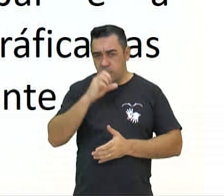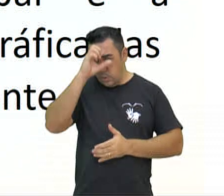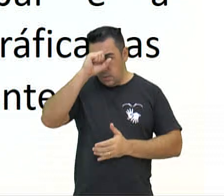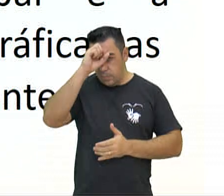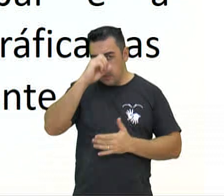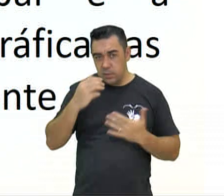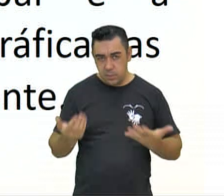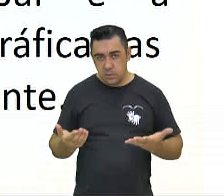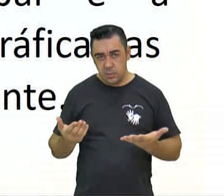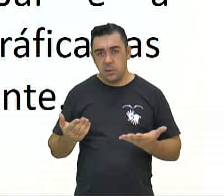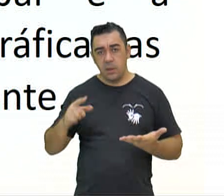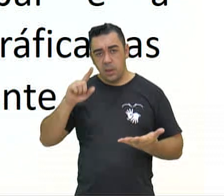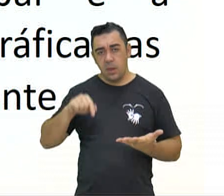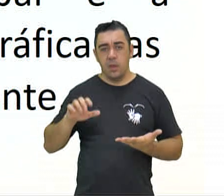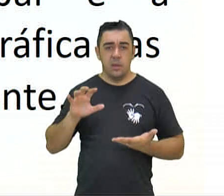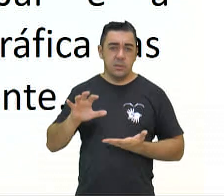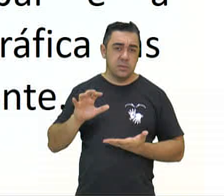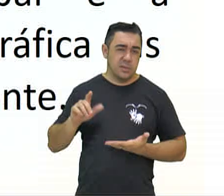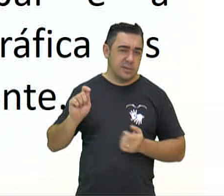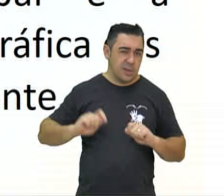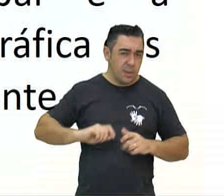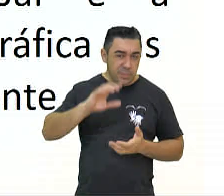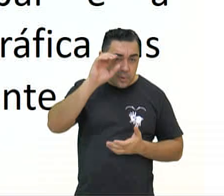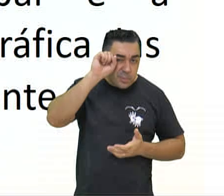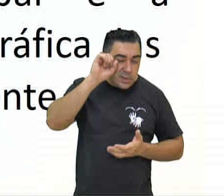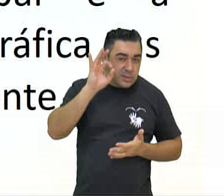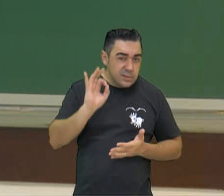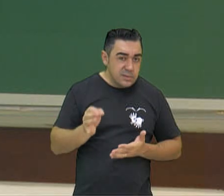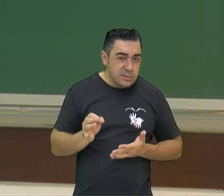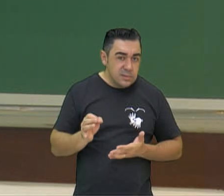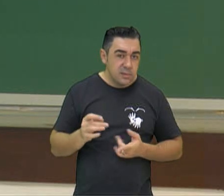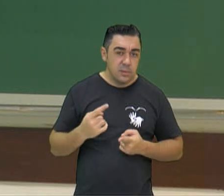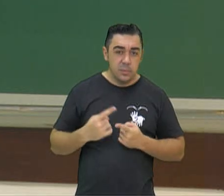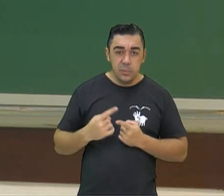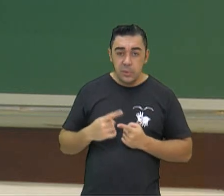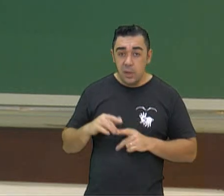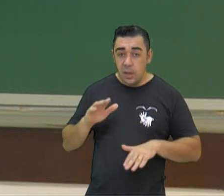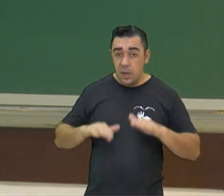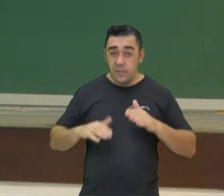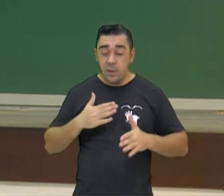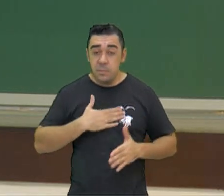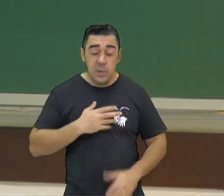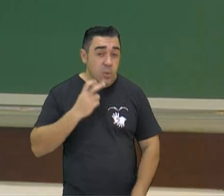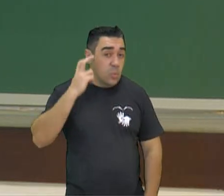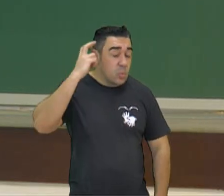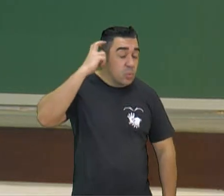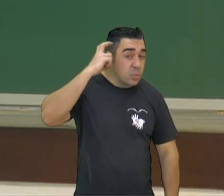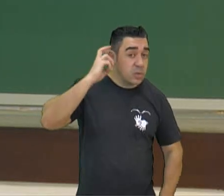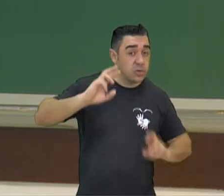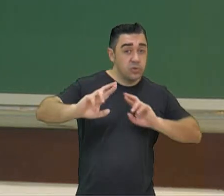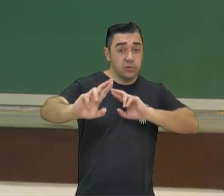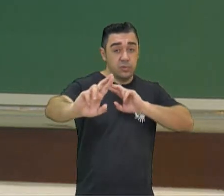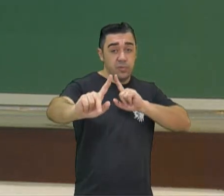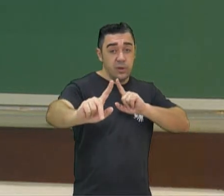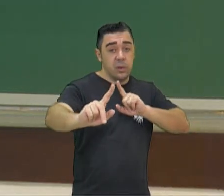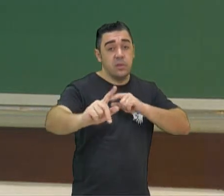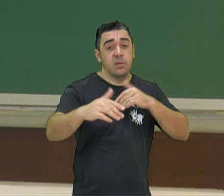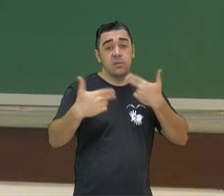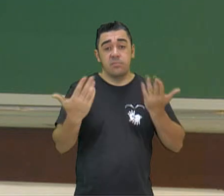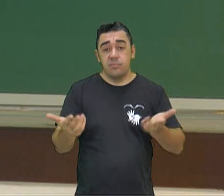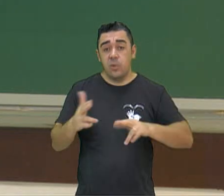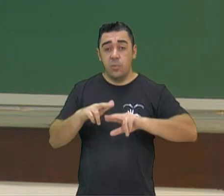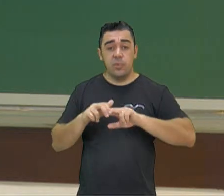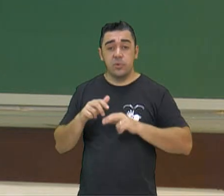que certas coisas se aprendem, porque às vezes a minha cultura não permite que eu tenha aquele tipo